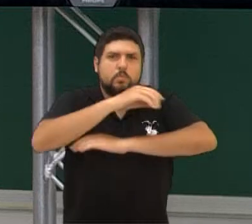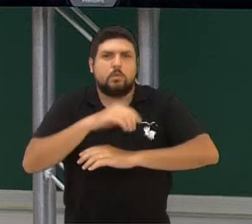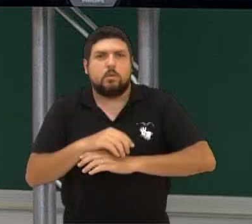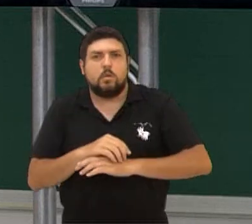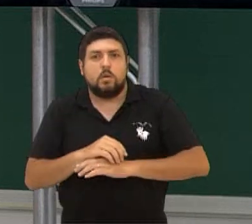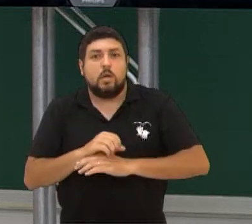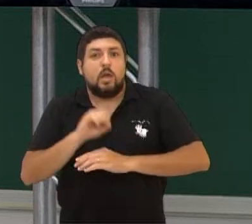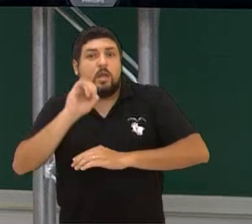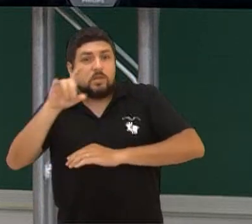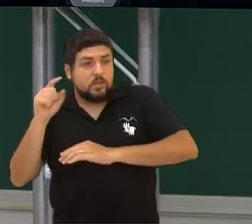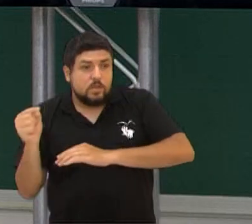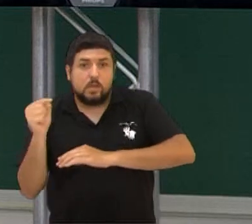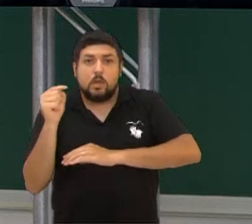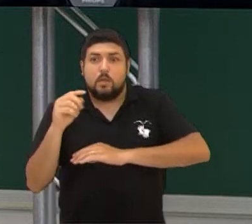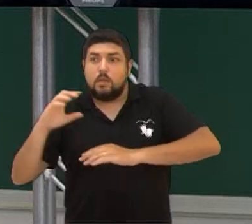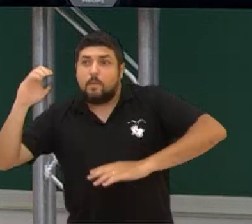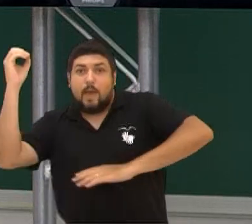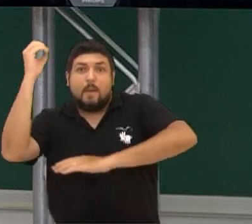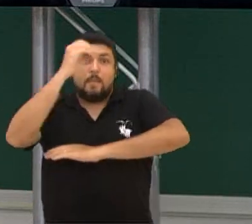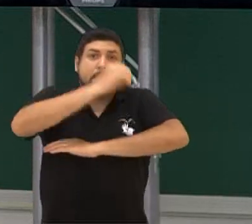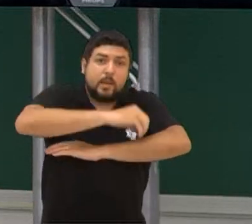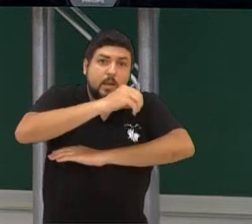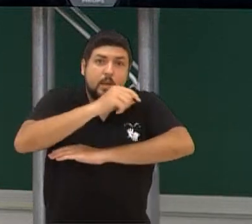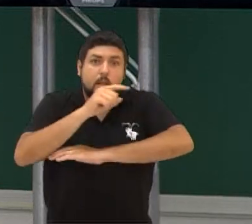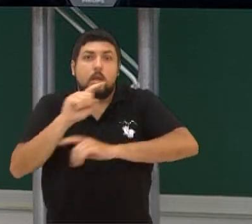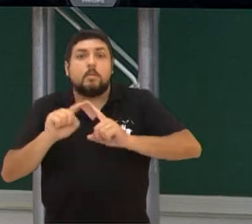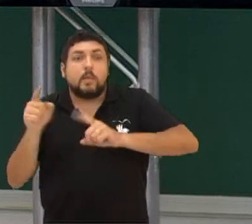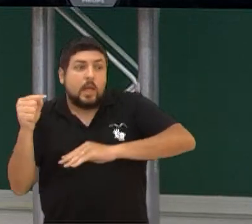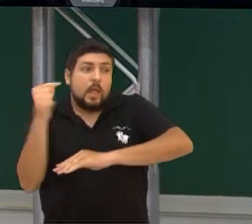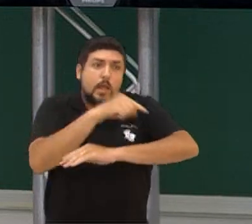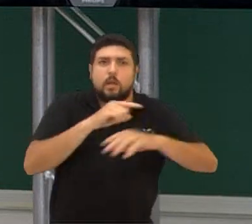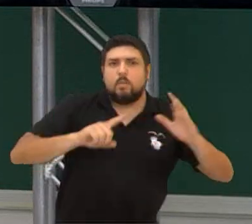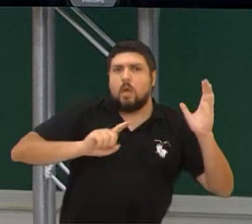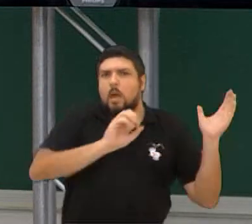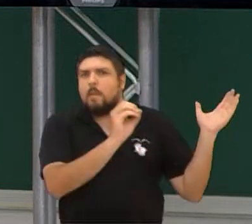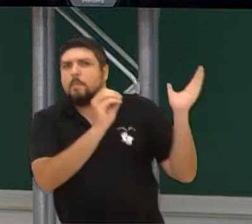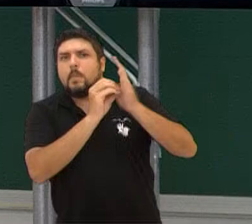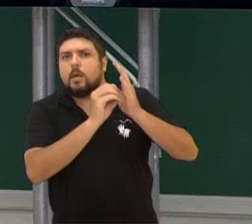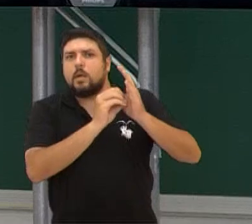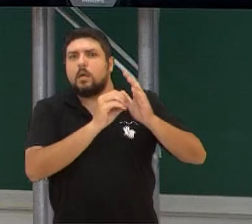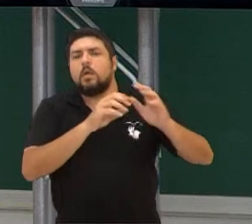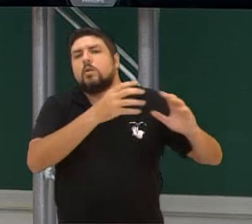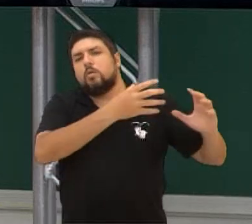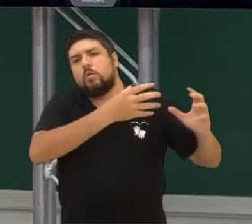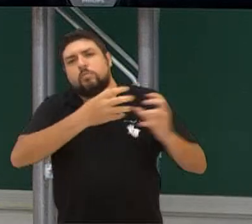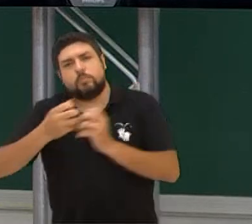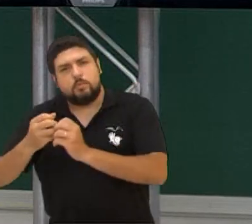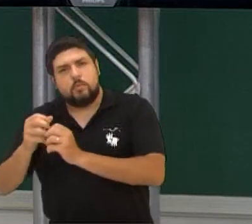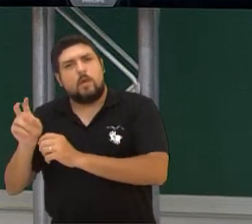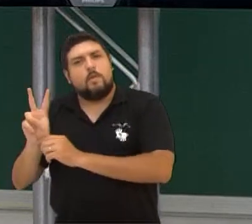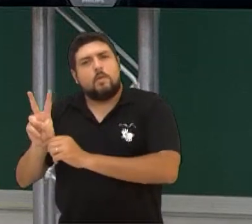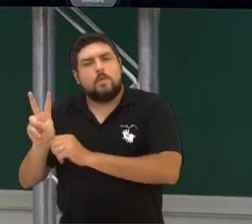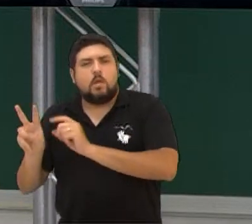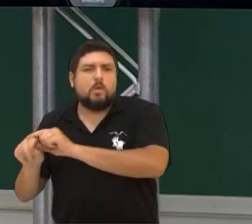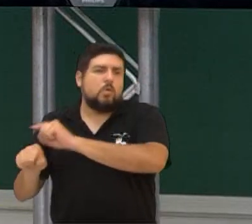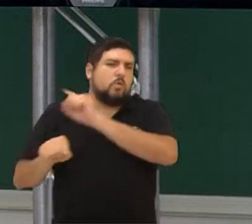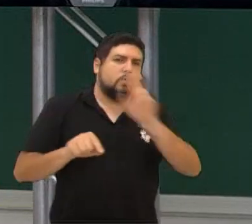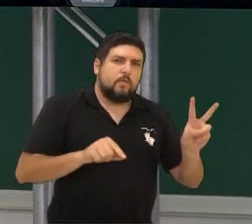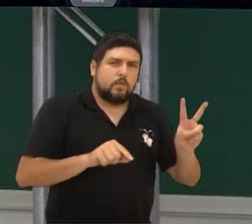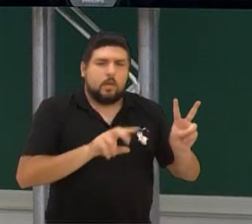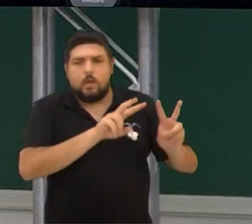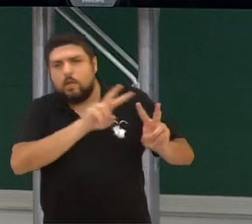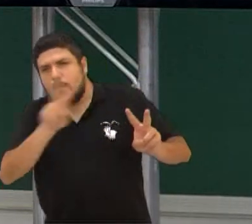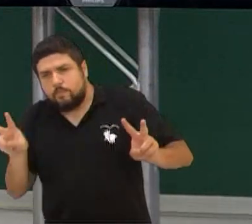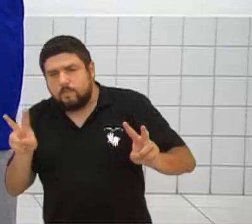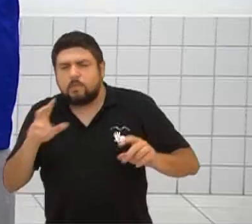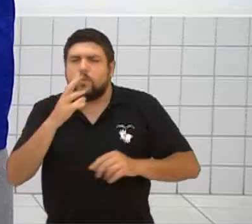estivesse sacando, mesmo que você derrubasse a bola, não era seu ponto, você só recuperava a vantagem. Então, por isso os jogos ficavam